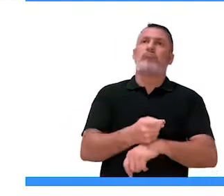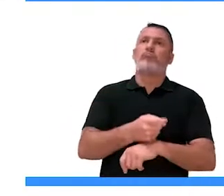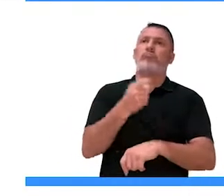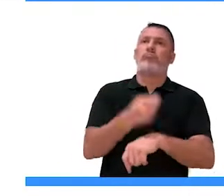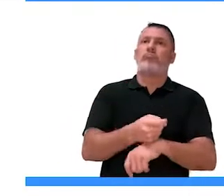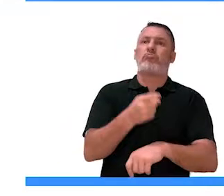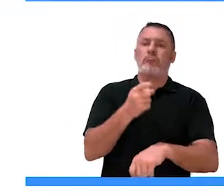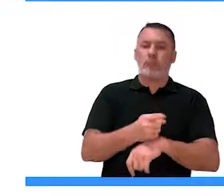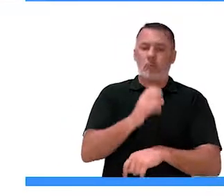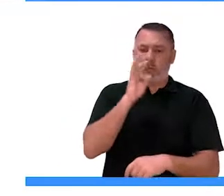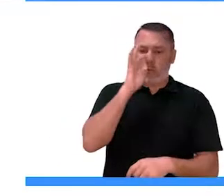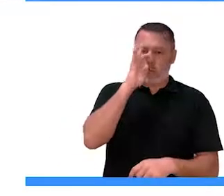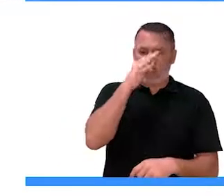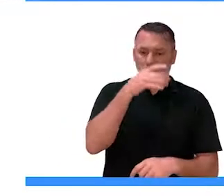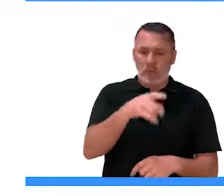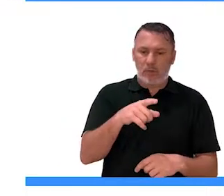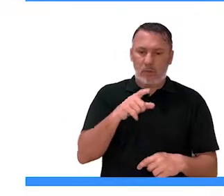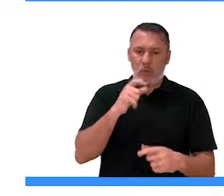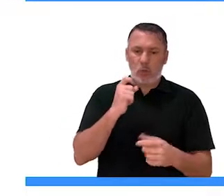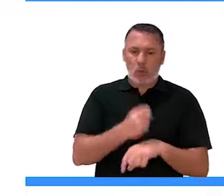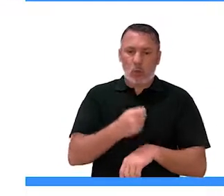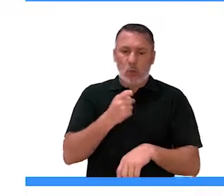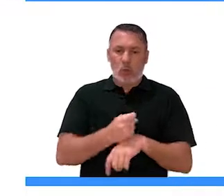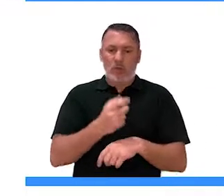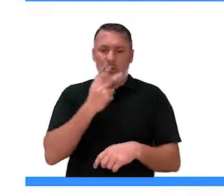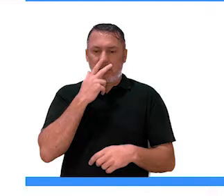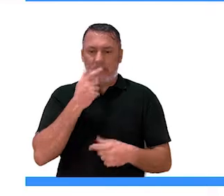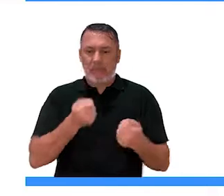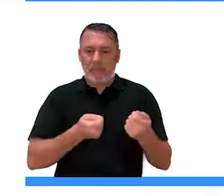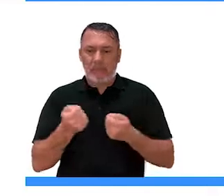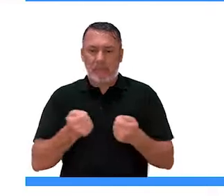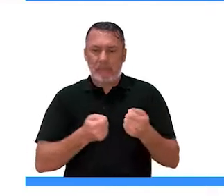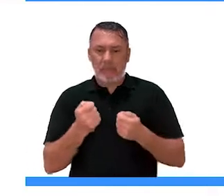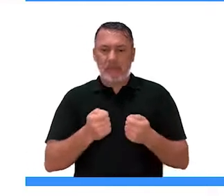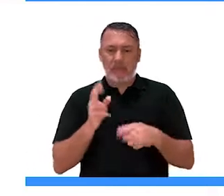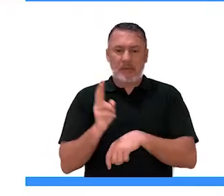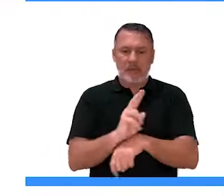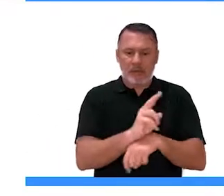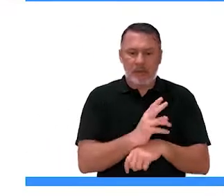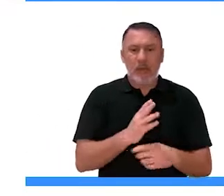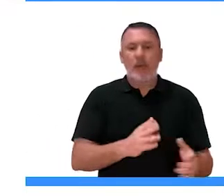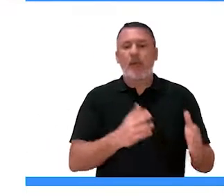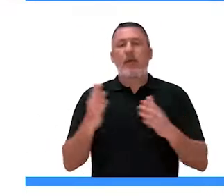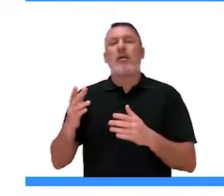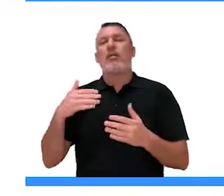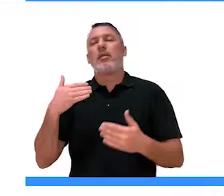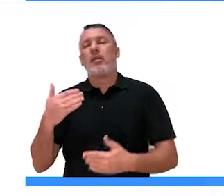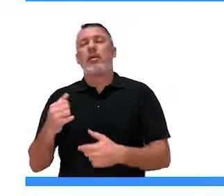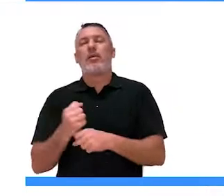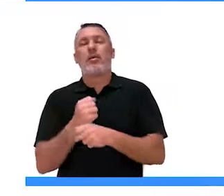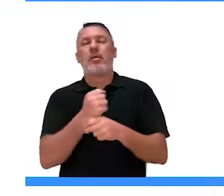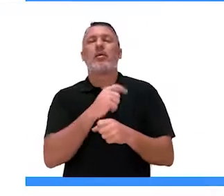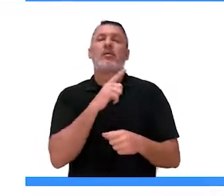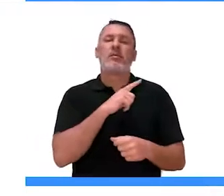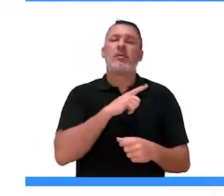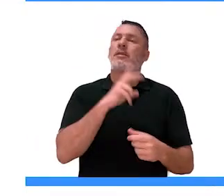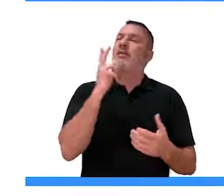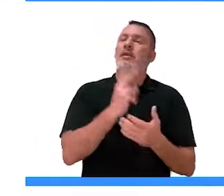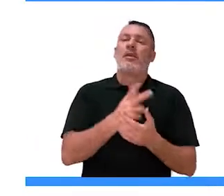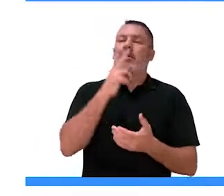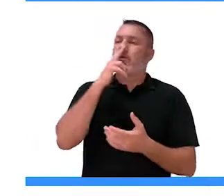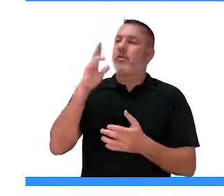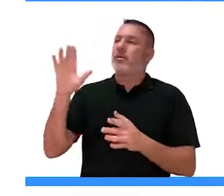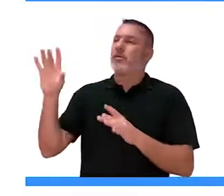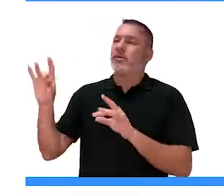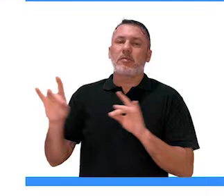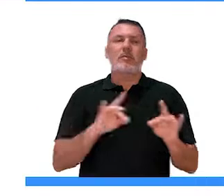uma associação com o diabo. Assim, com o passar dos anos, passou-se a utilizar tal expressão para denominar qualquer